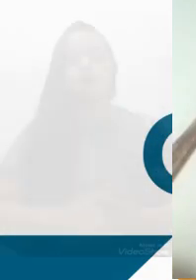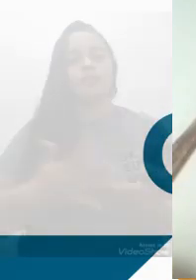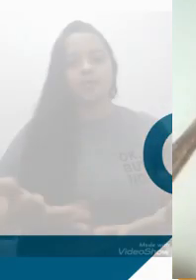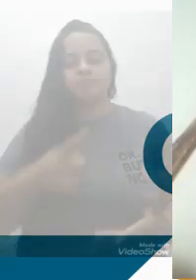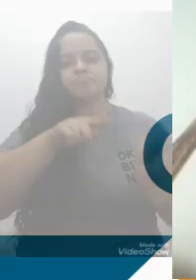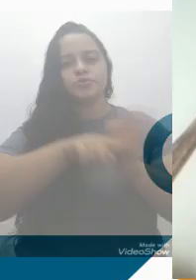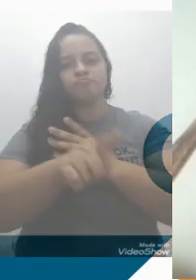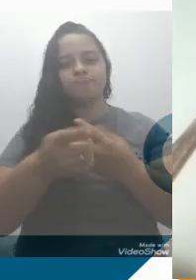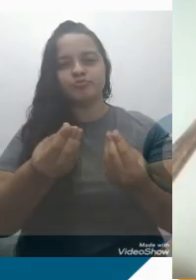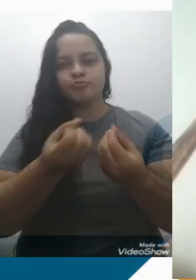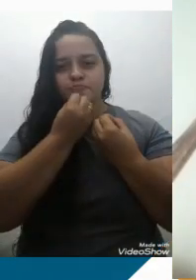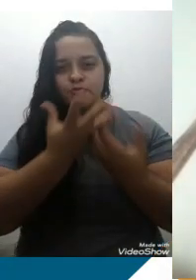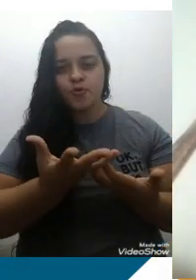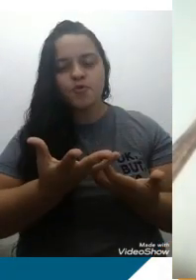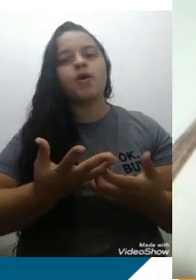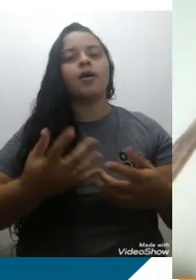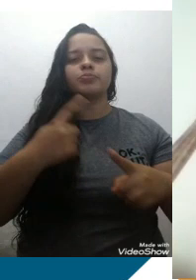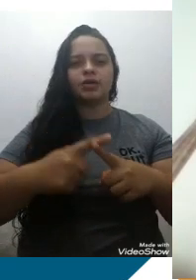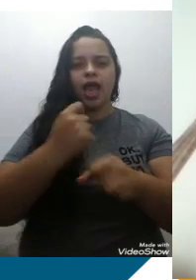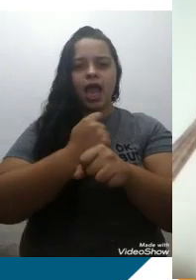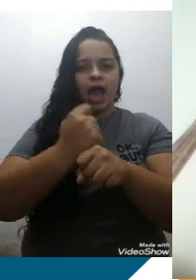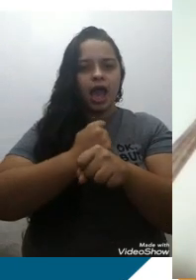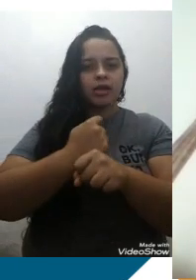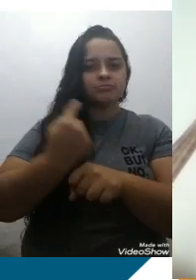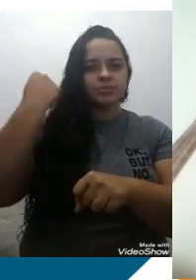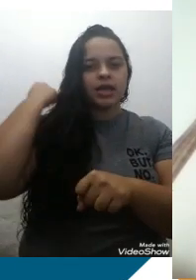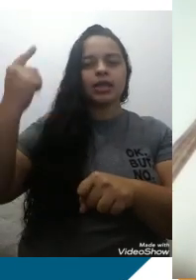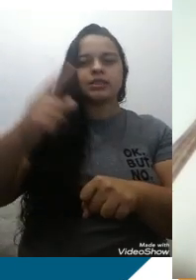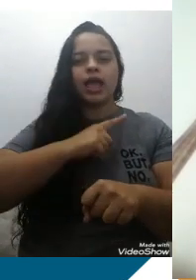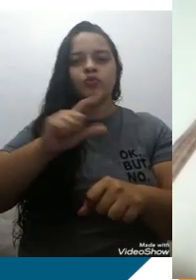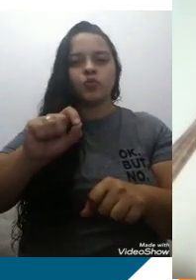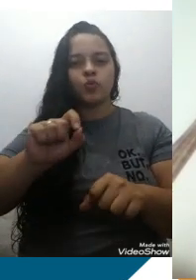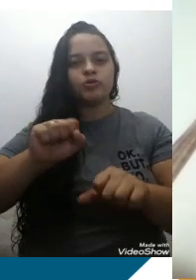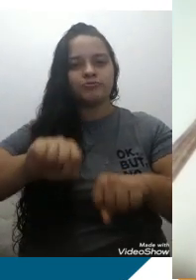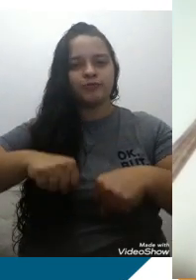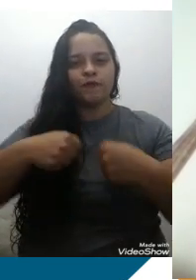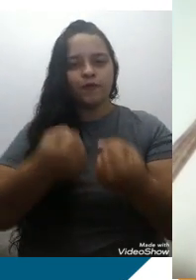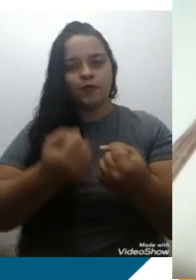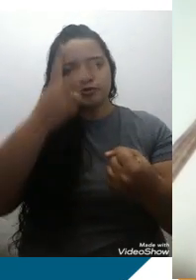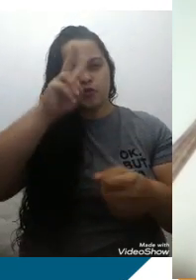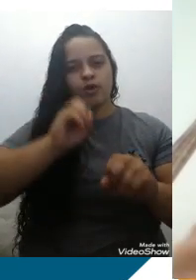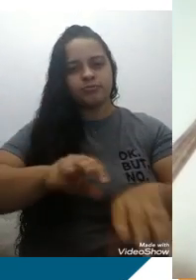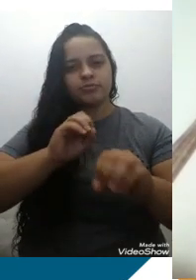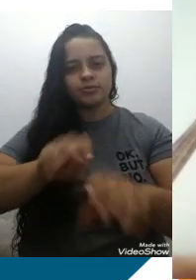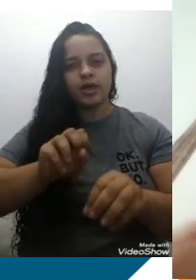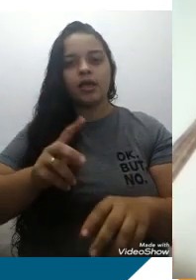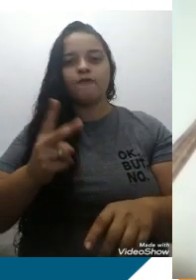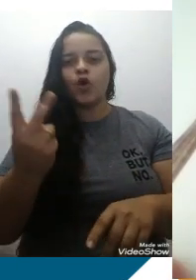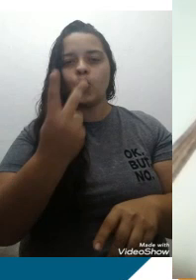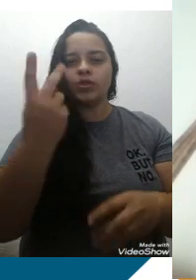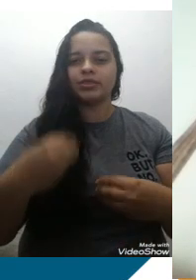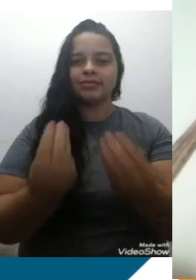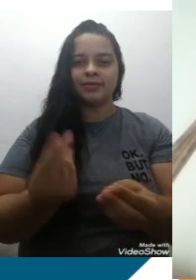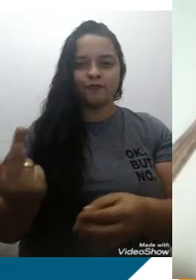sua pergunta é muito legal, porque eu acho que já tem alguns anos existe um esforço do ensino de história no sentido de valorizar a história